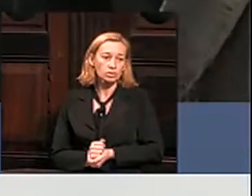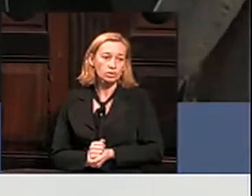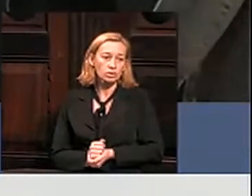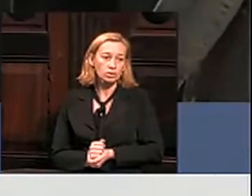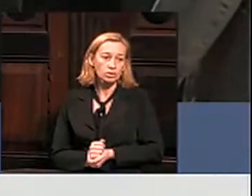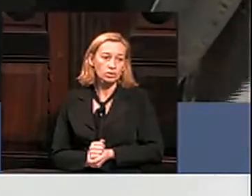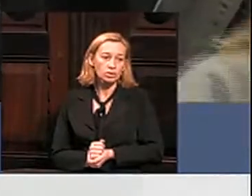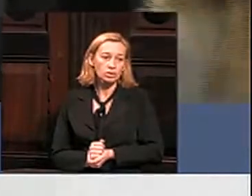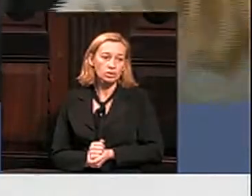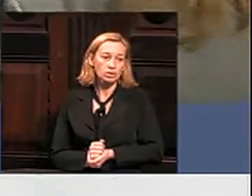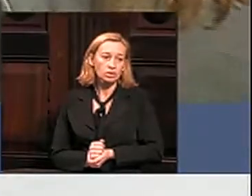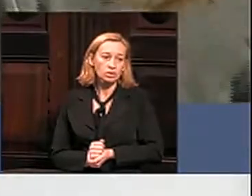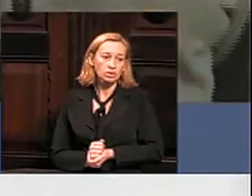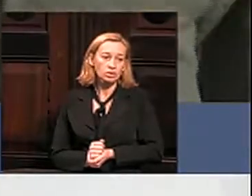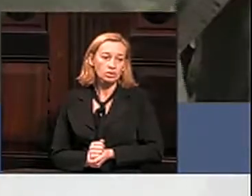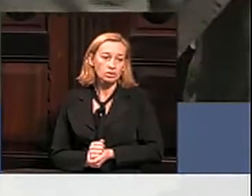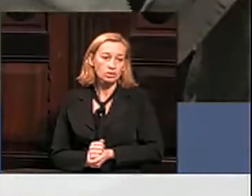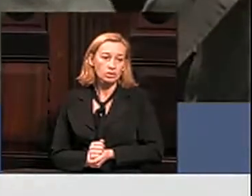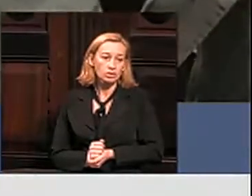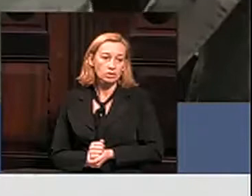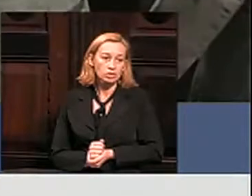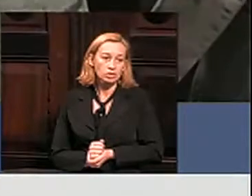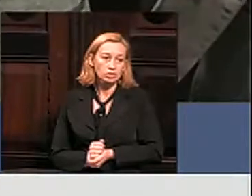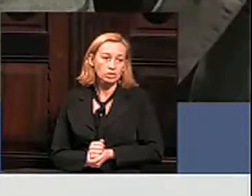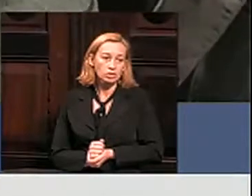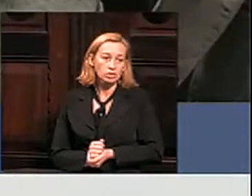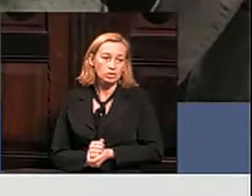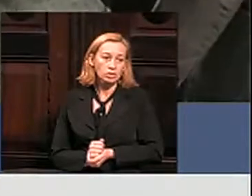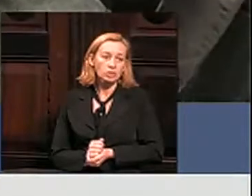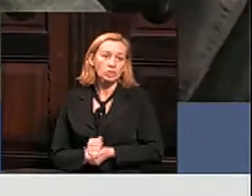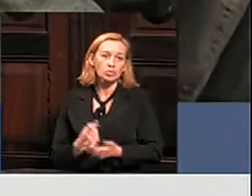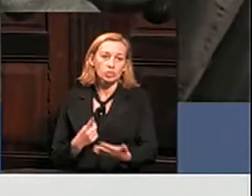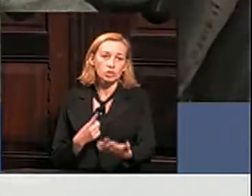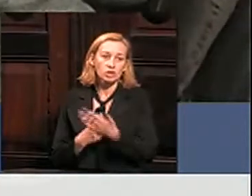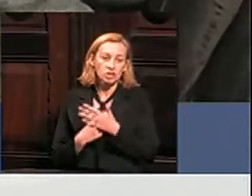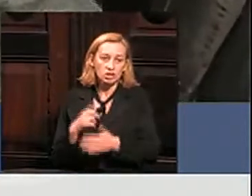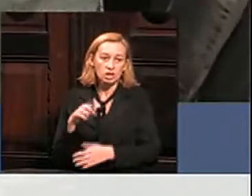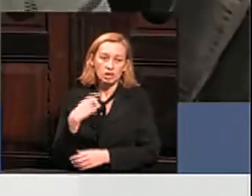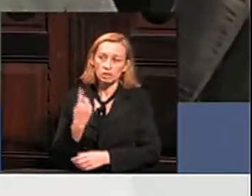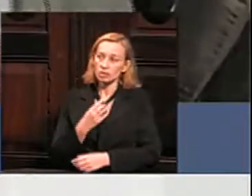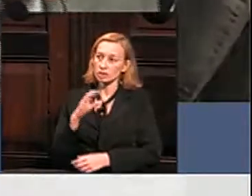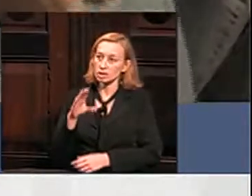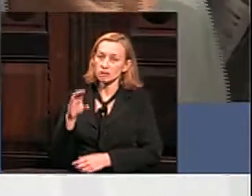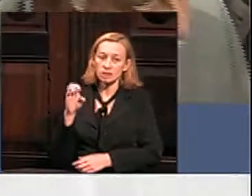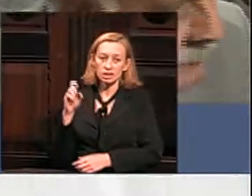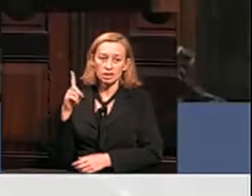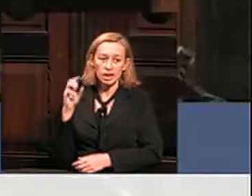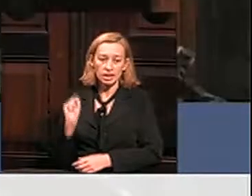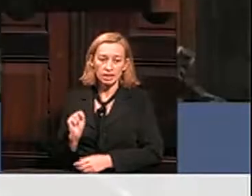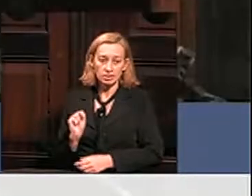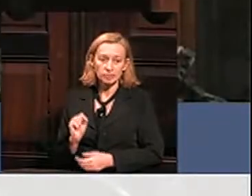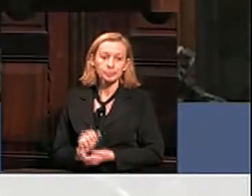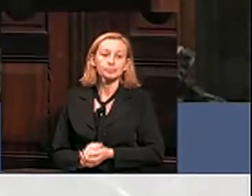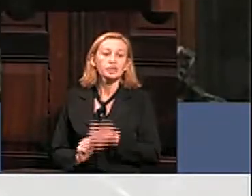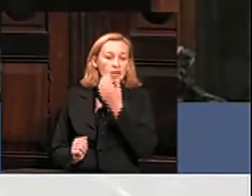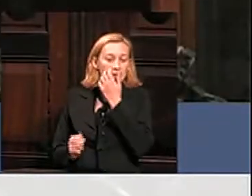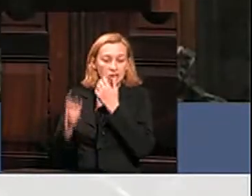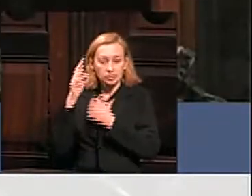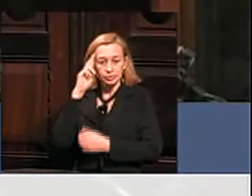menos, resguardar minimamente a nossa SEDAI da privatização. Deputado Paulo Ramos. Questão de ordem,